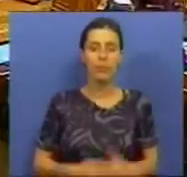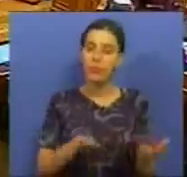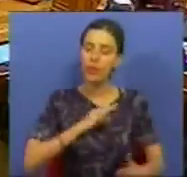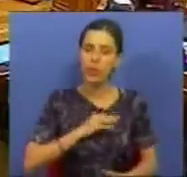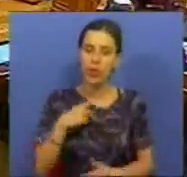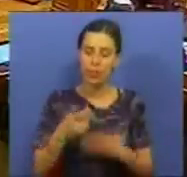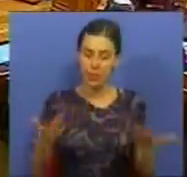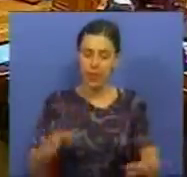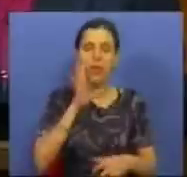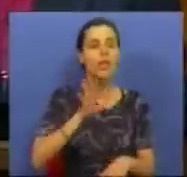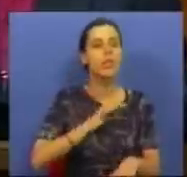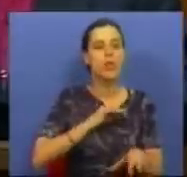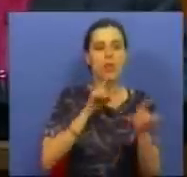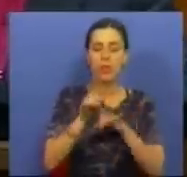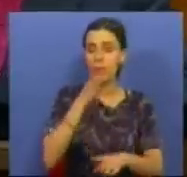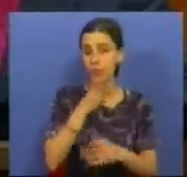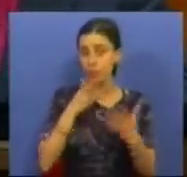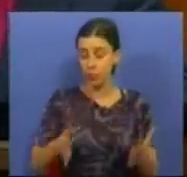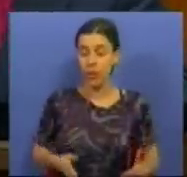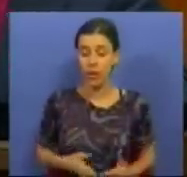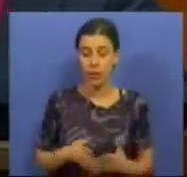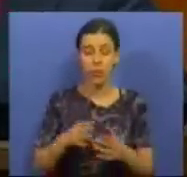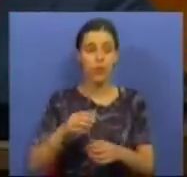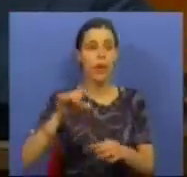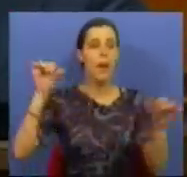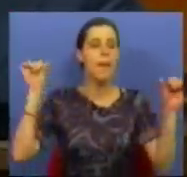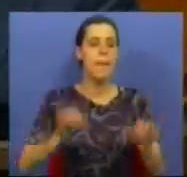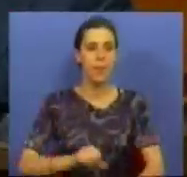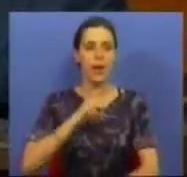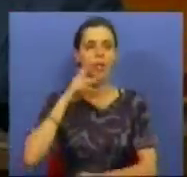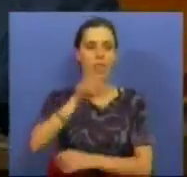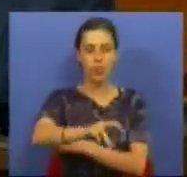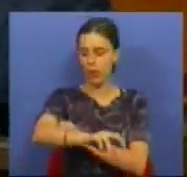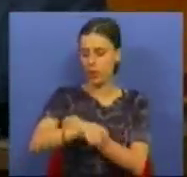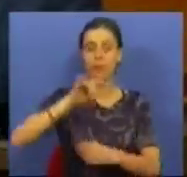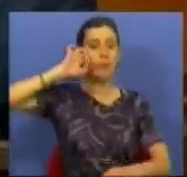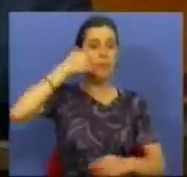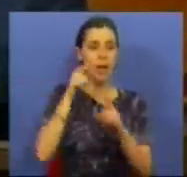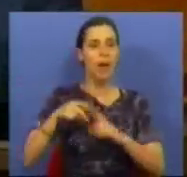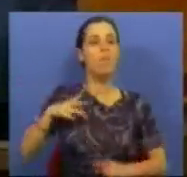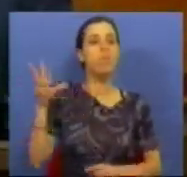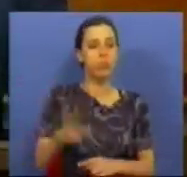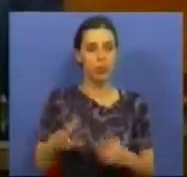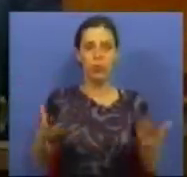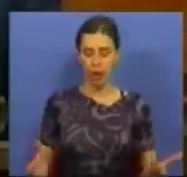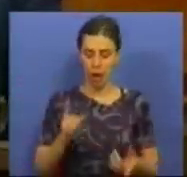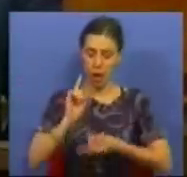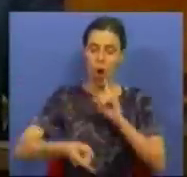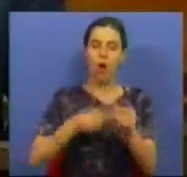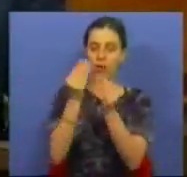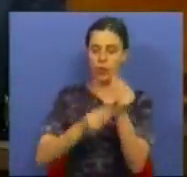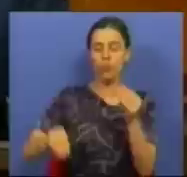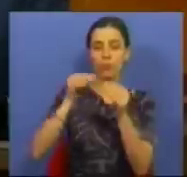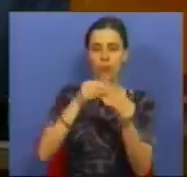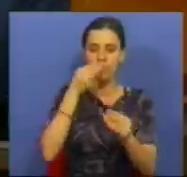Senhor Presidente, senhoras e senhores deputados, a pior resposta a este ataque a Portugal é aquela que